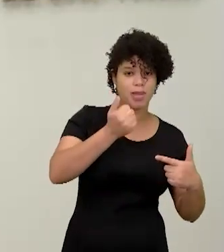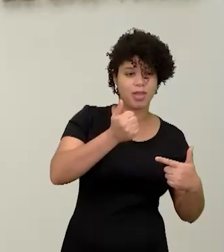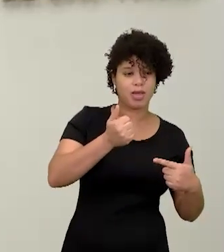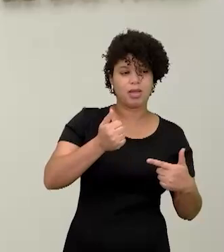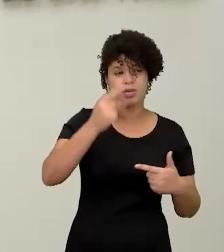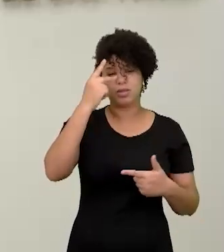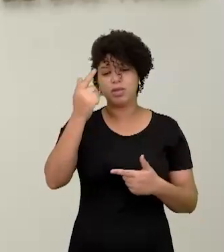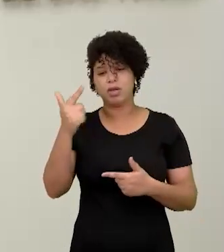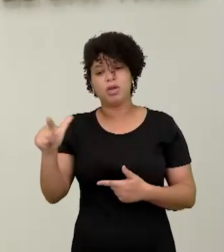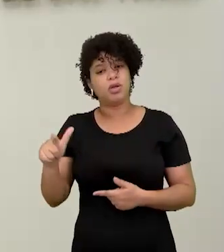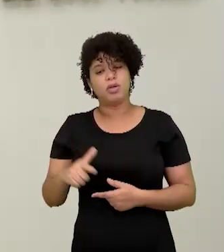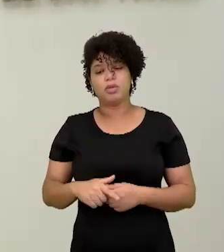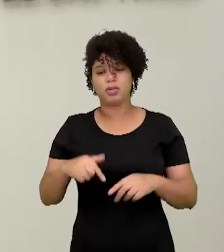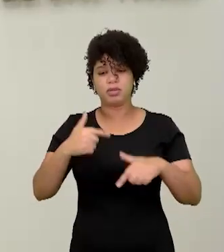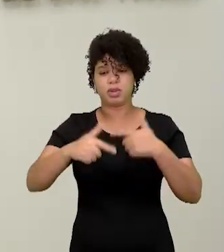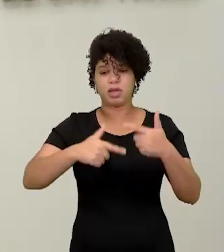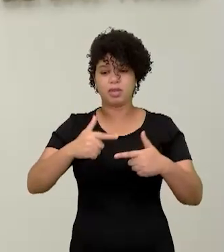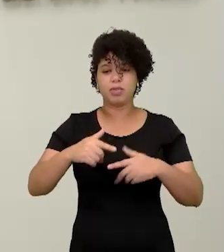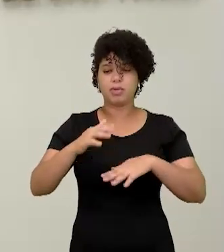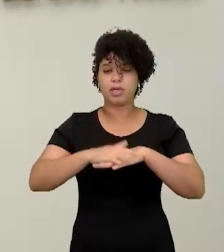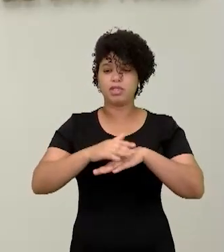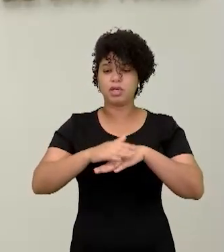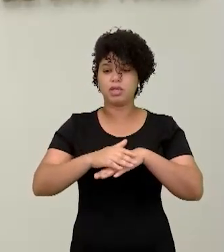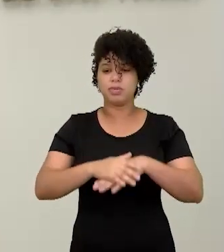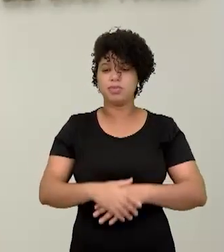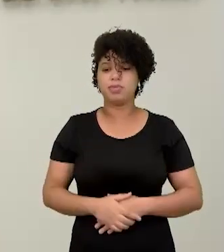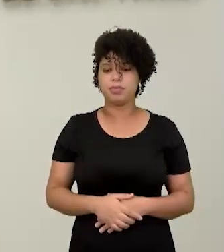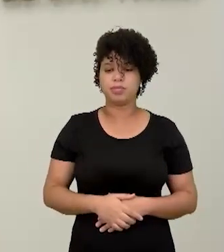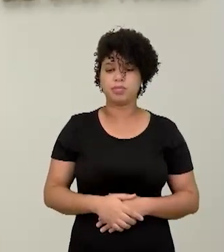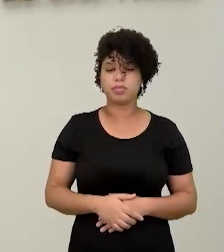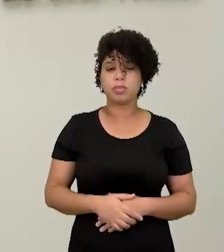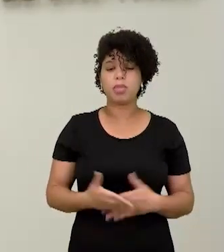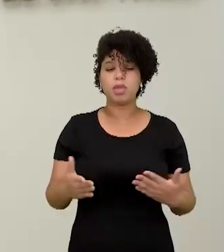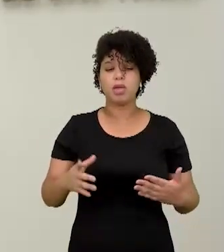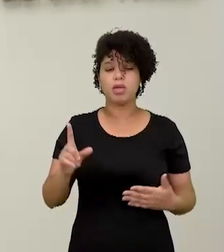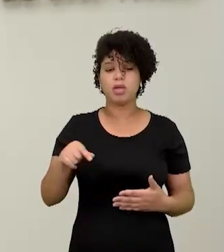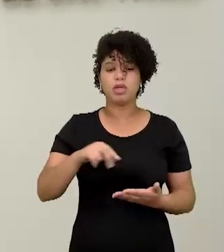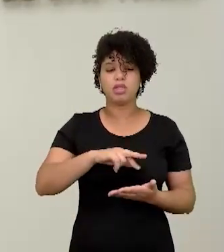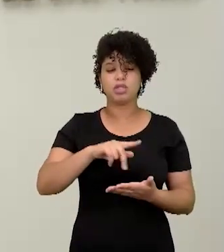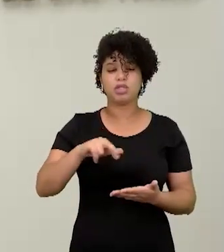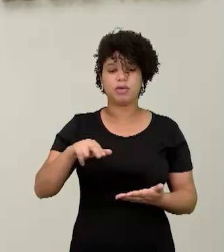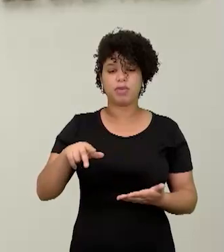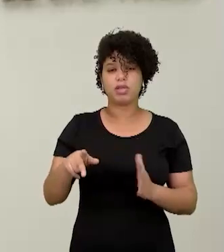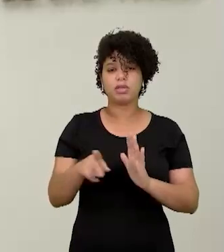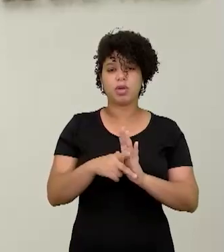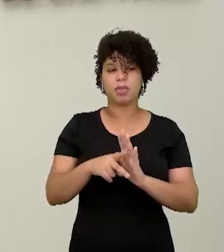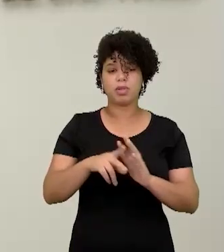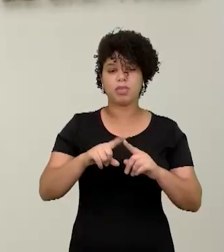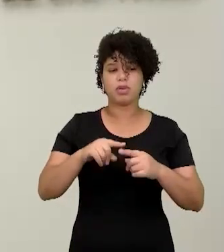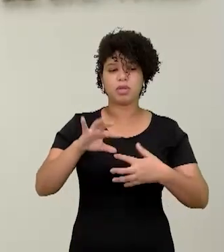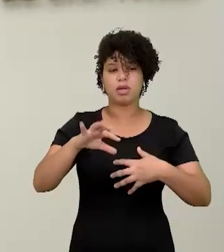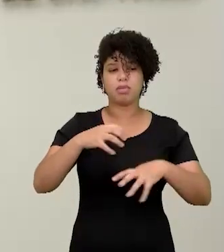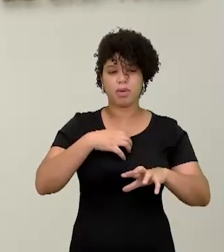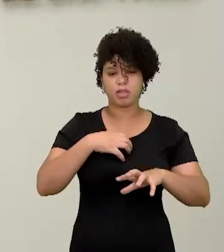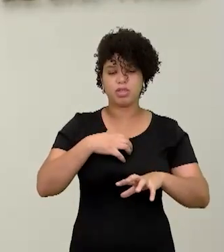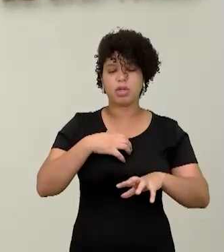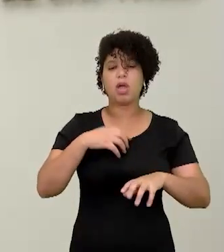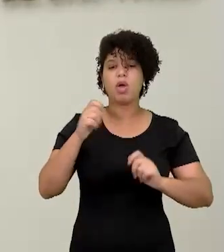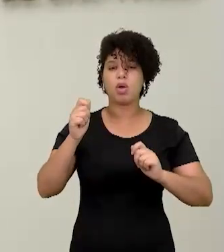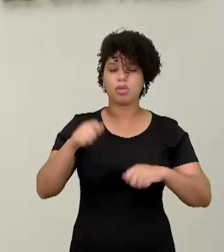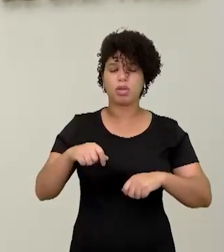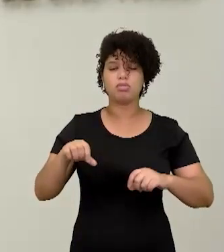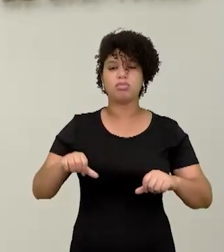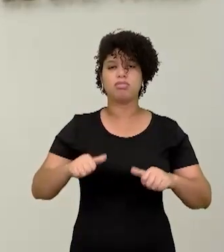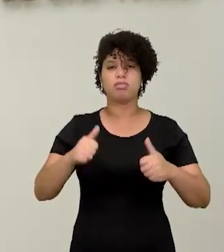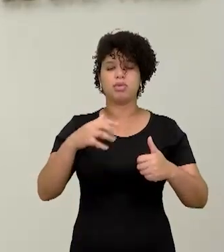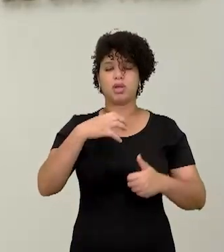pessoas ficaram desempregadas. Então, a gente está num mundo de diversidade e a empatia serve justamente para